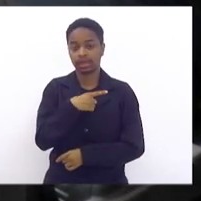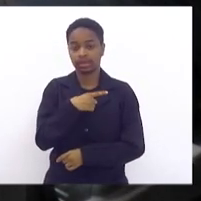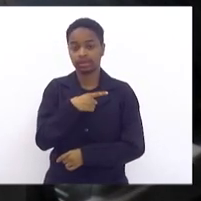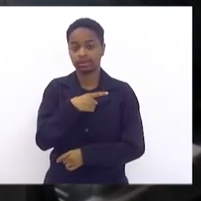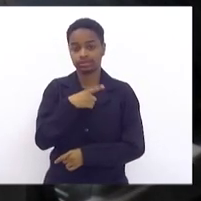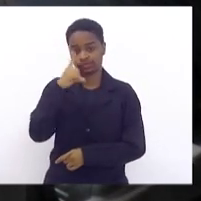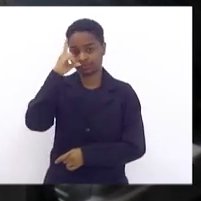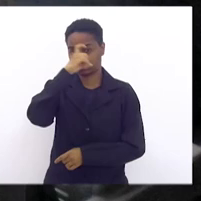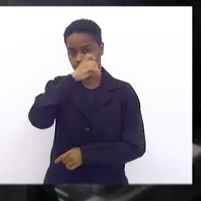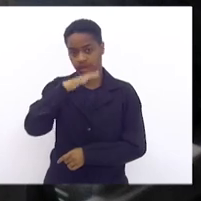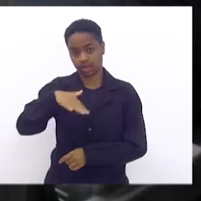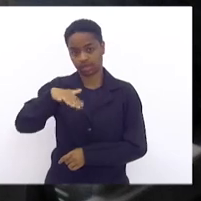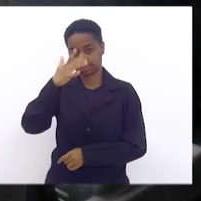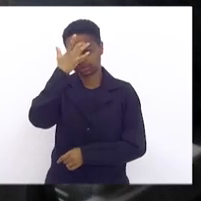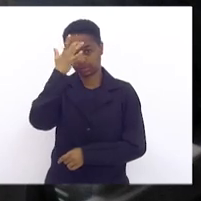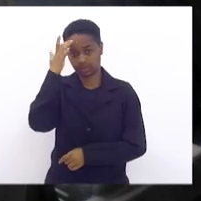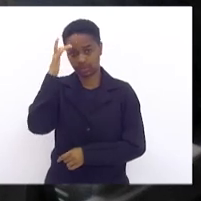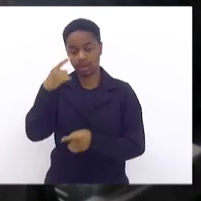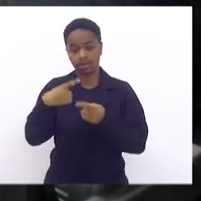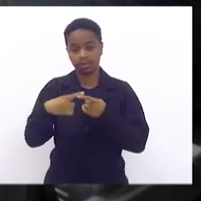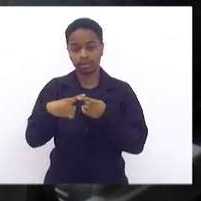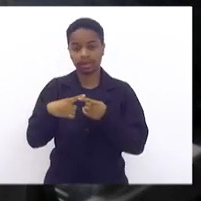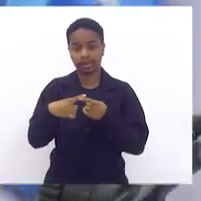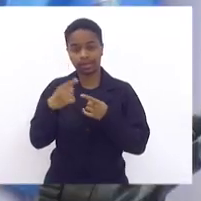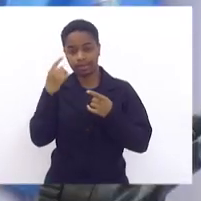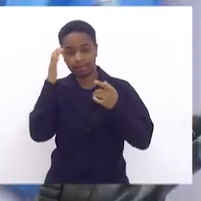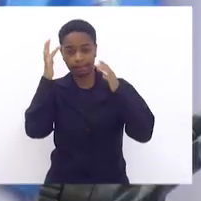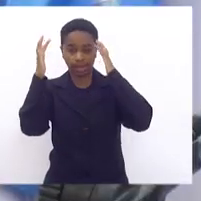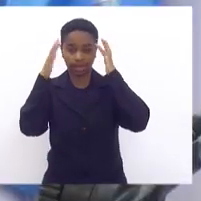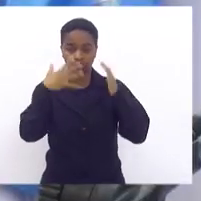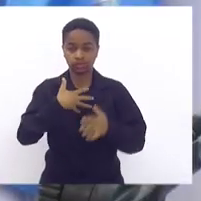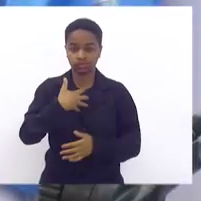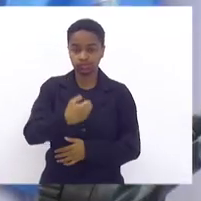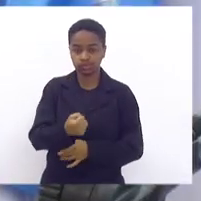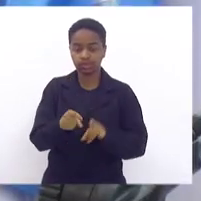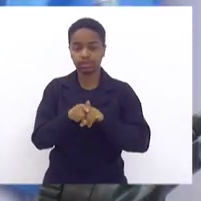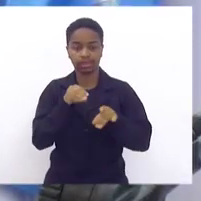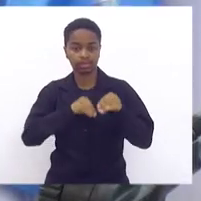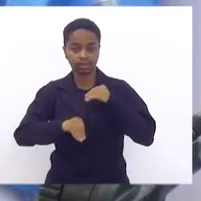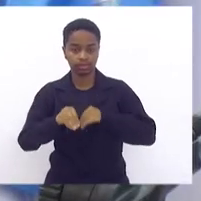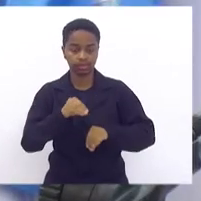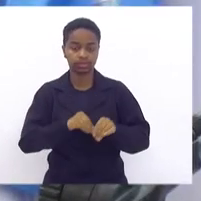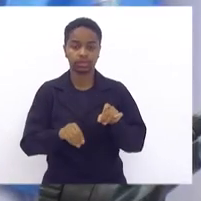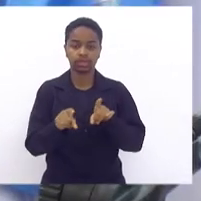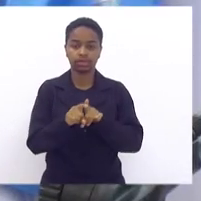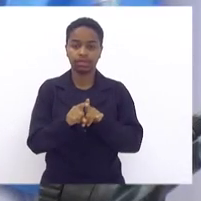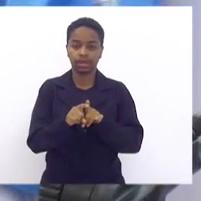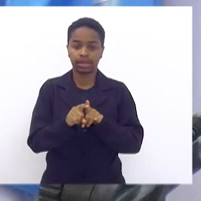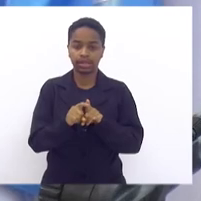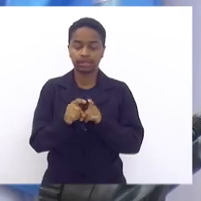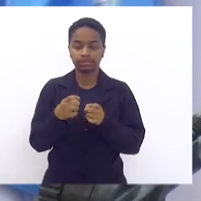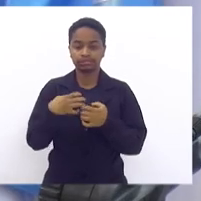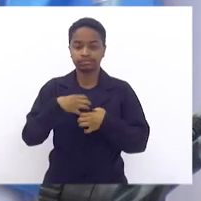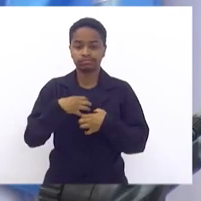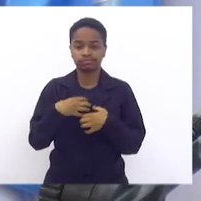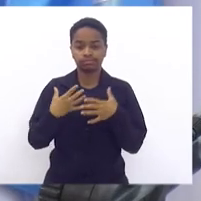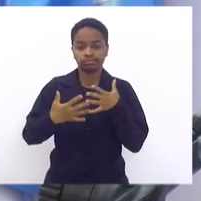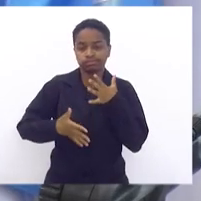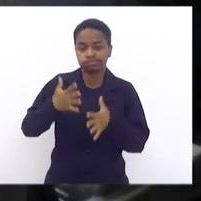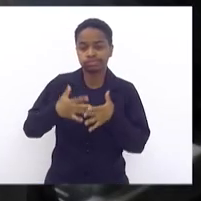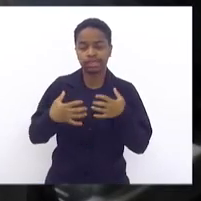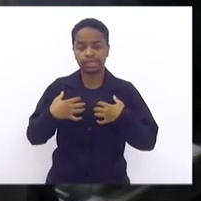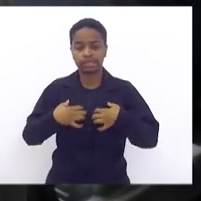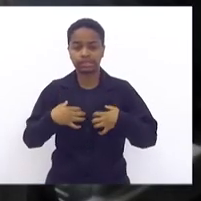mental. Ideação suicida, depressão, crises de ansiedade. A